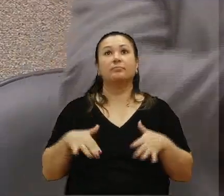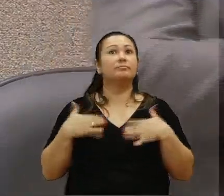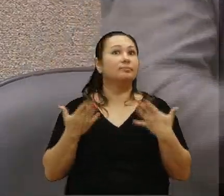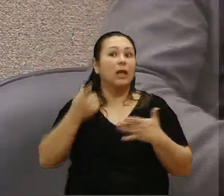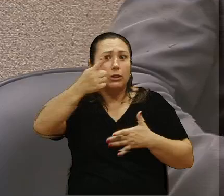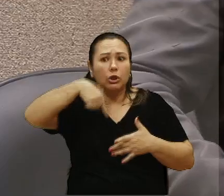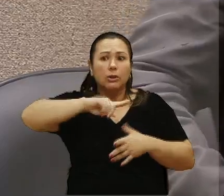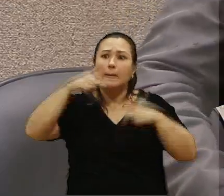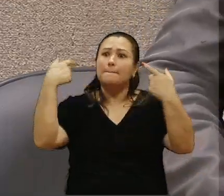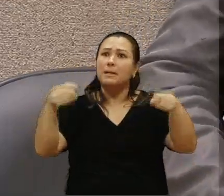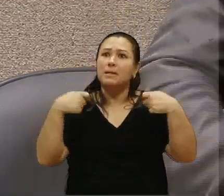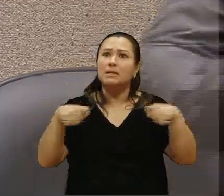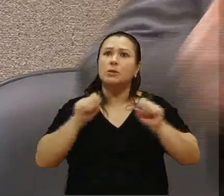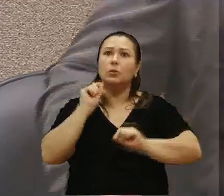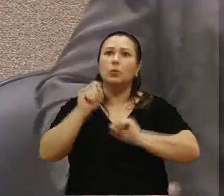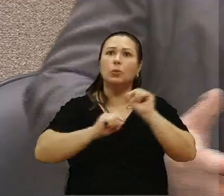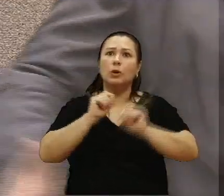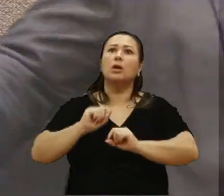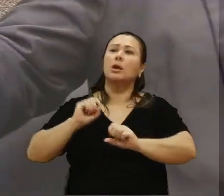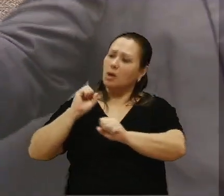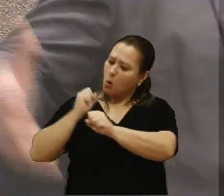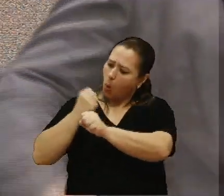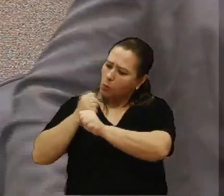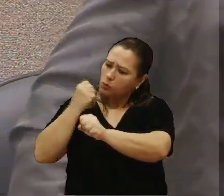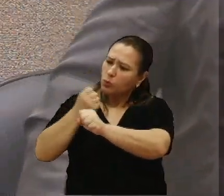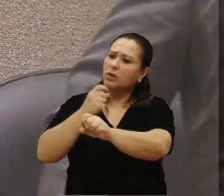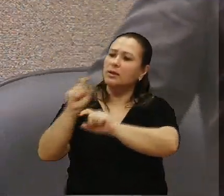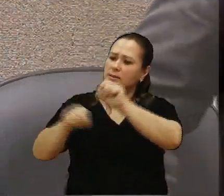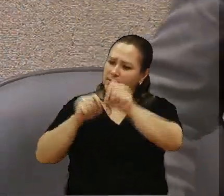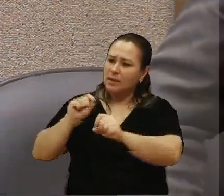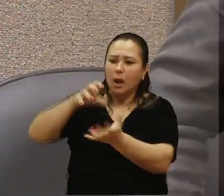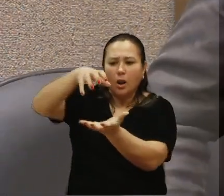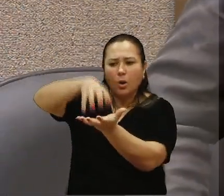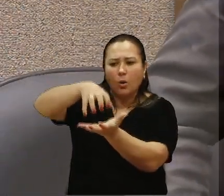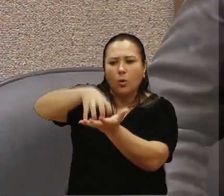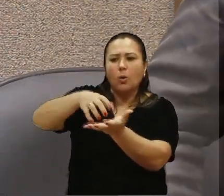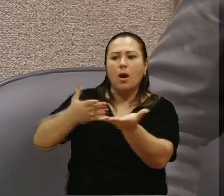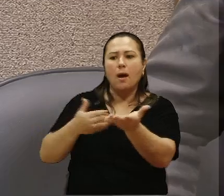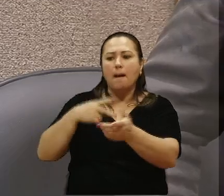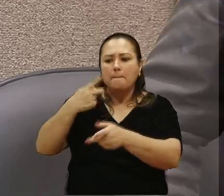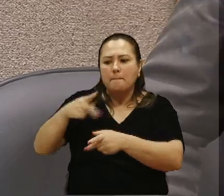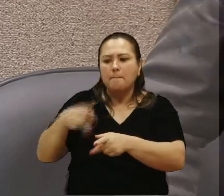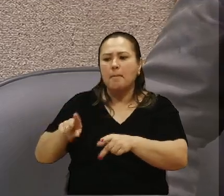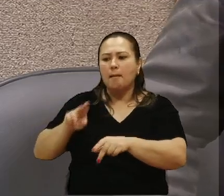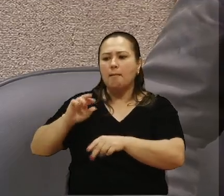Nós precisamos construir centros de formação jovem na cidade.